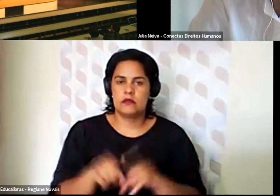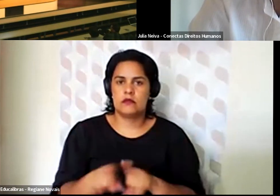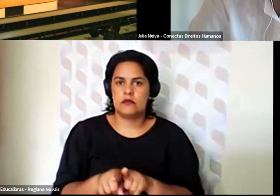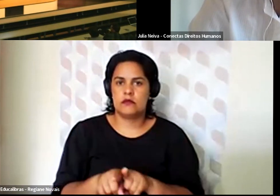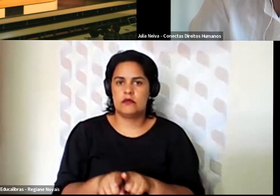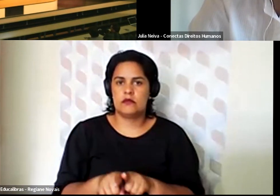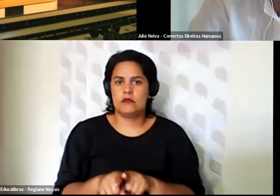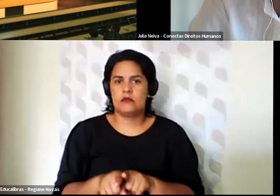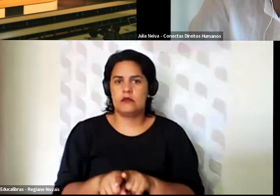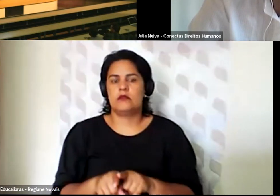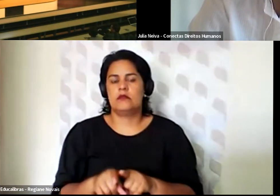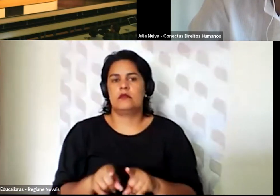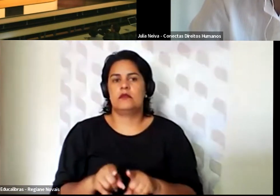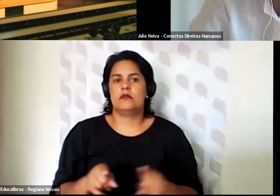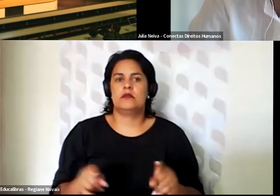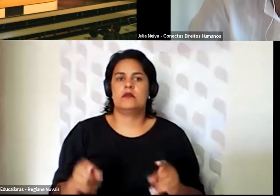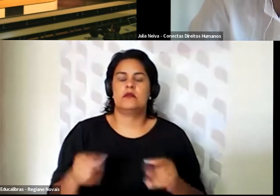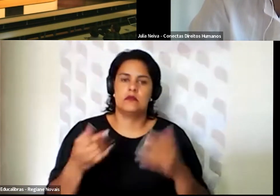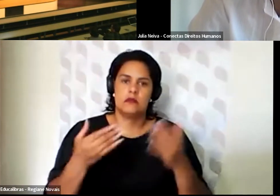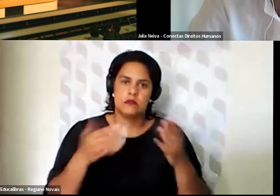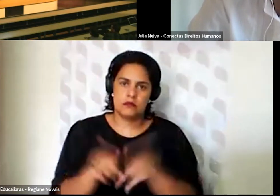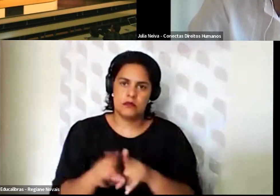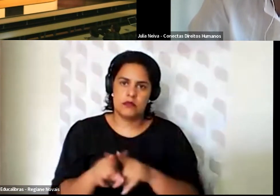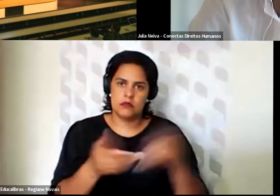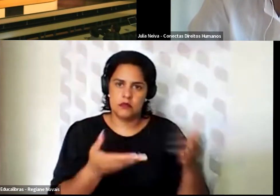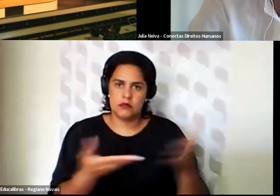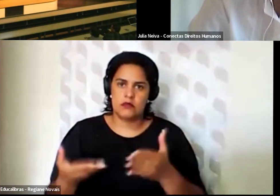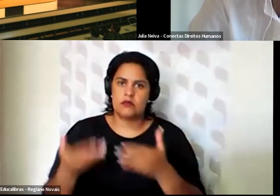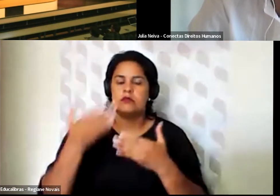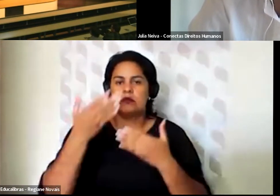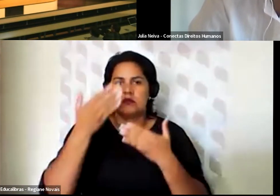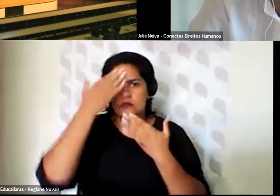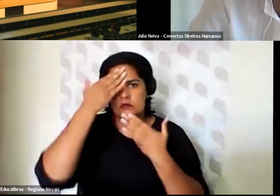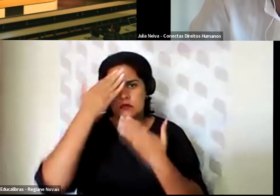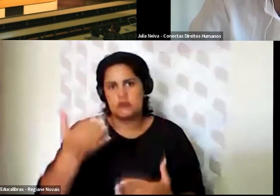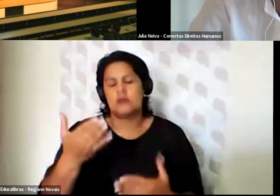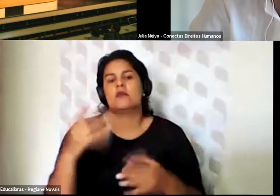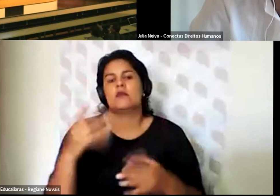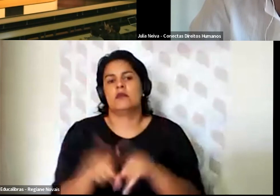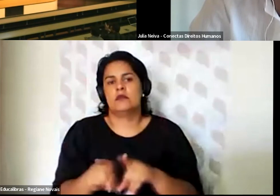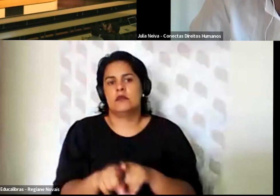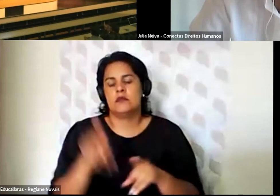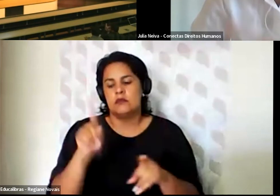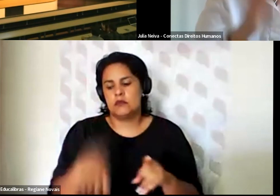invite all of you to think of the OECD as a place where you can also obviously contribute.